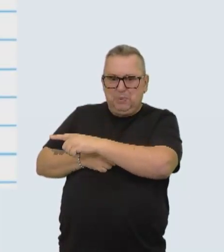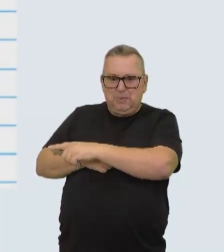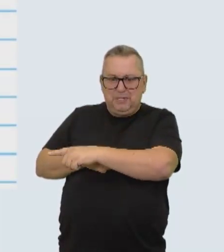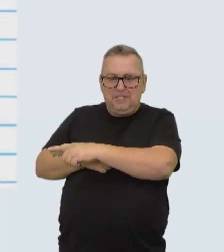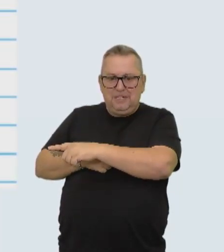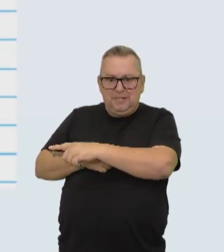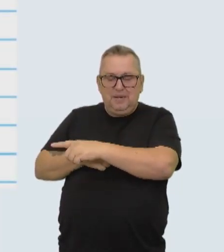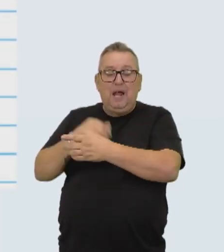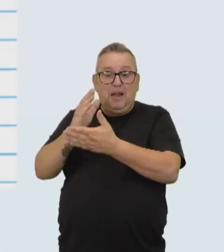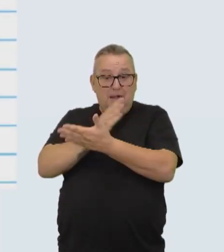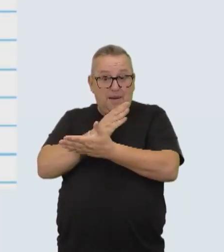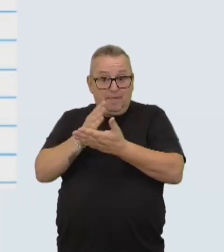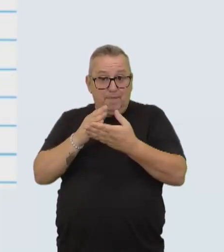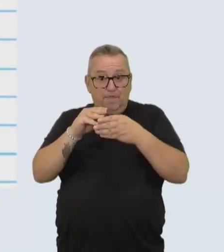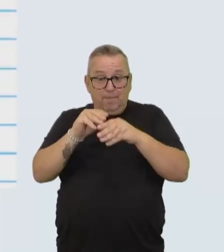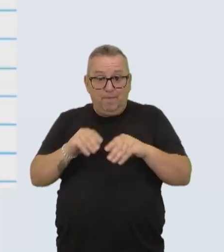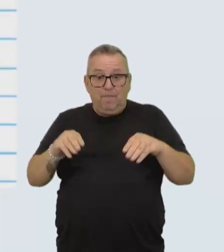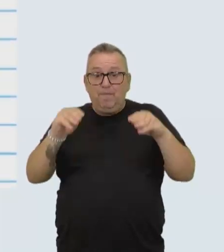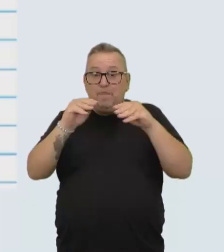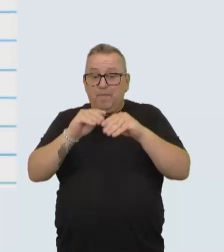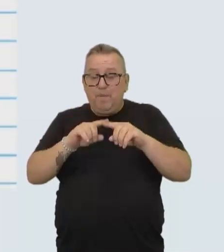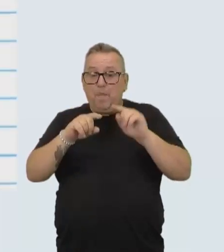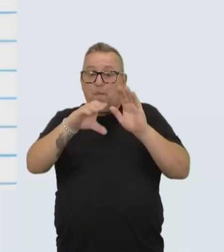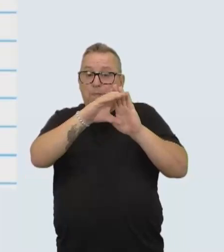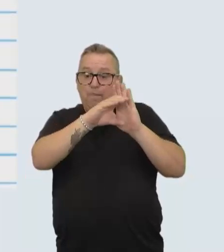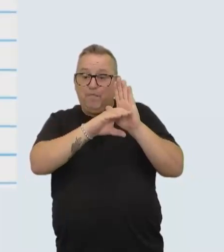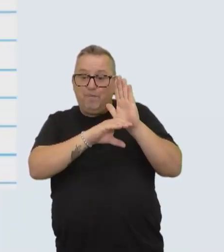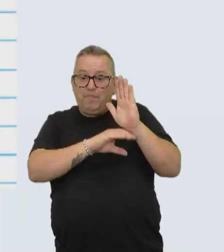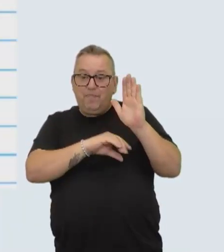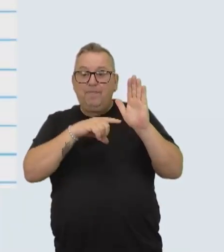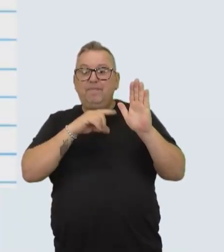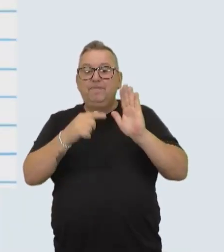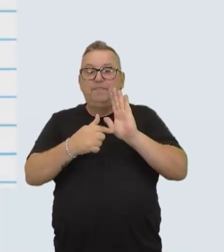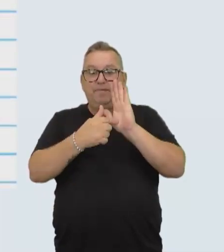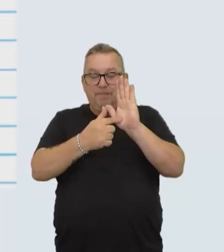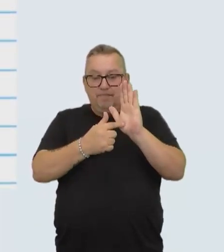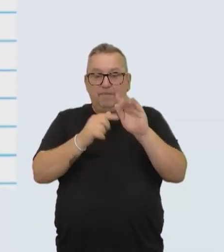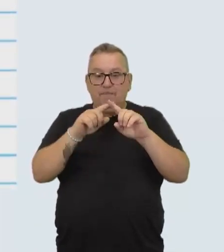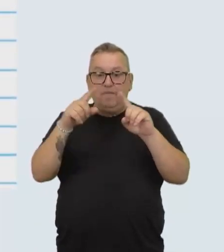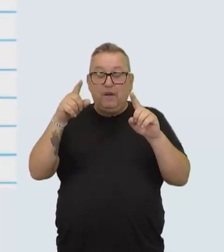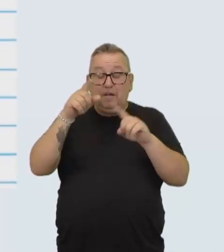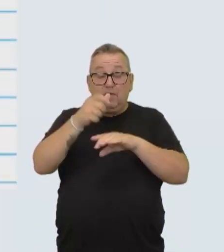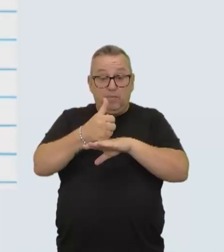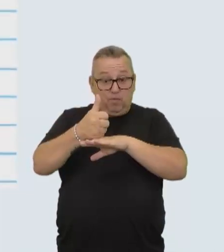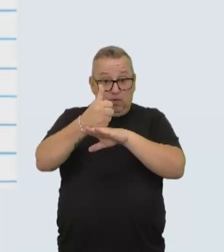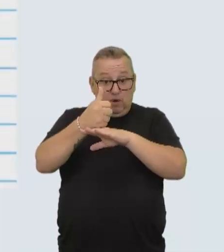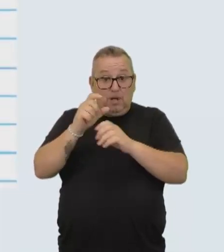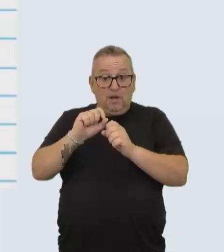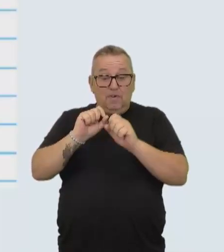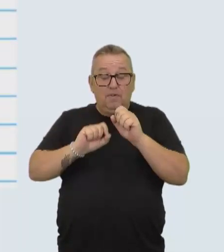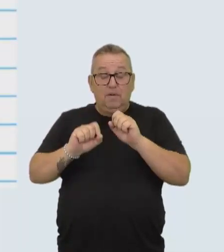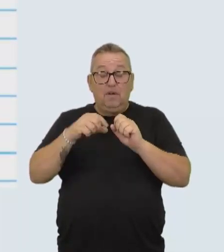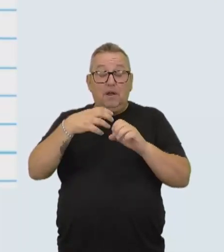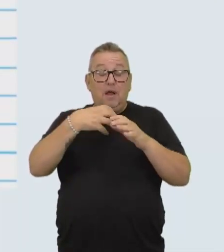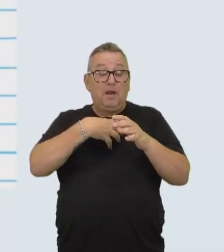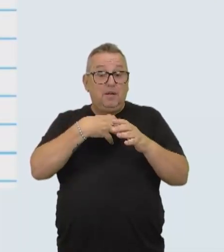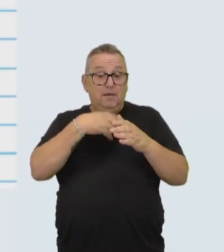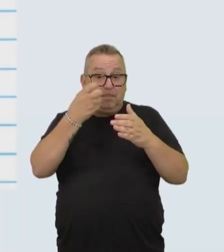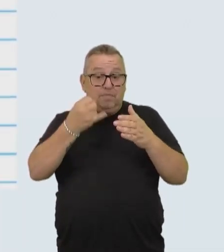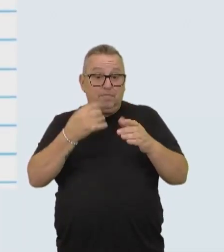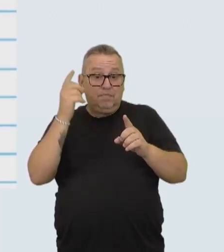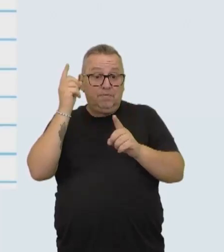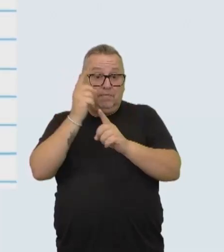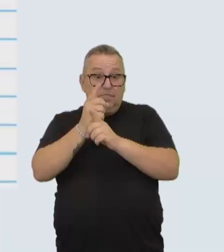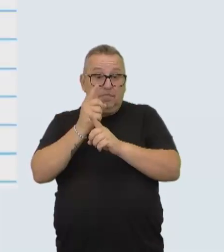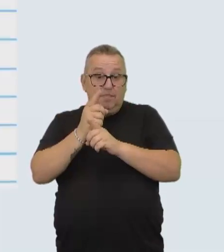na separação do solo em vários níveis categóricos que eles aparecem. Os pedólogos elencam as características encontradas no solo, como o